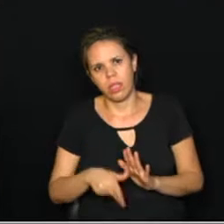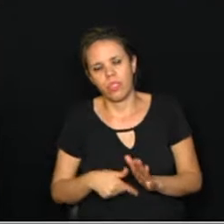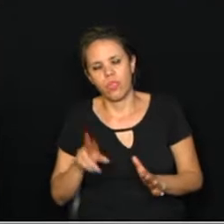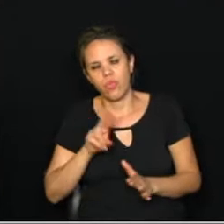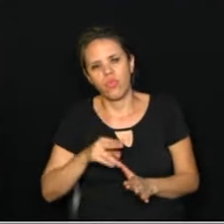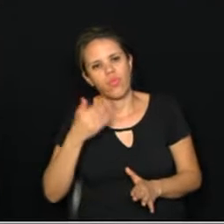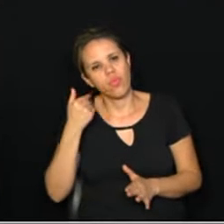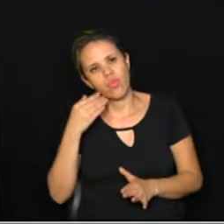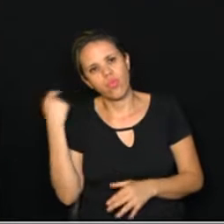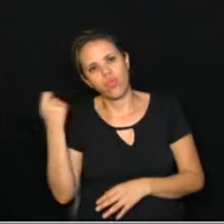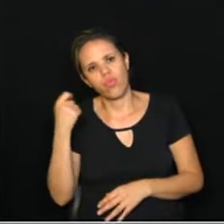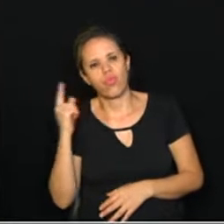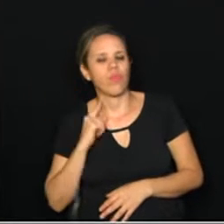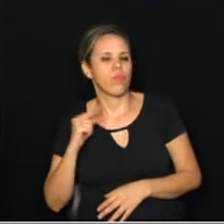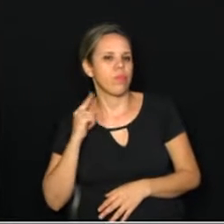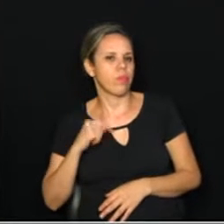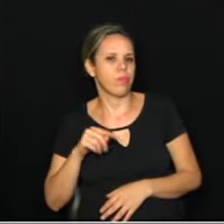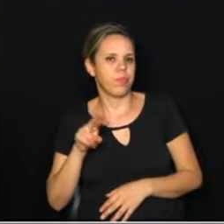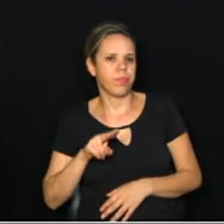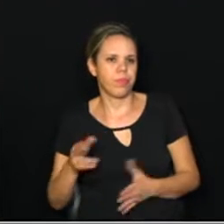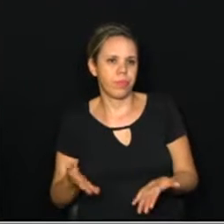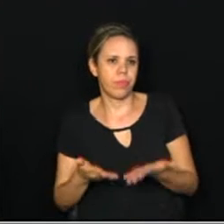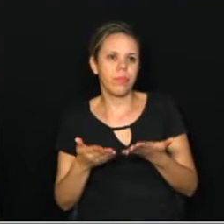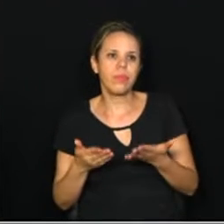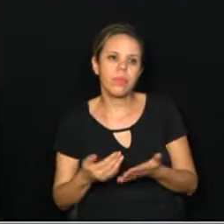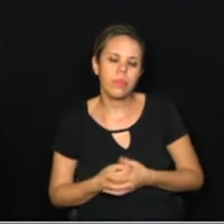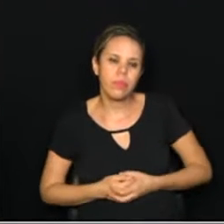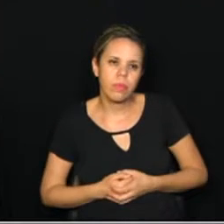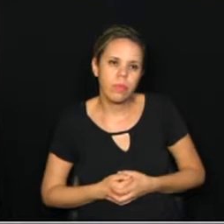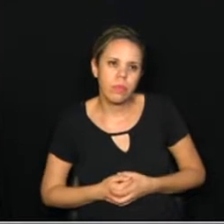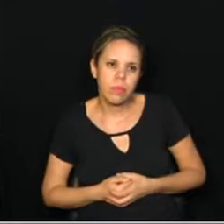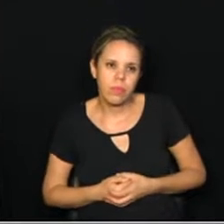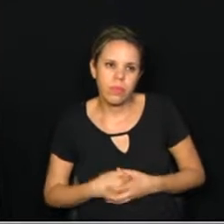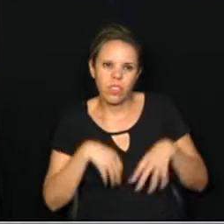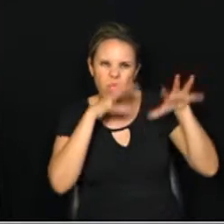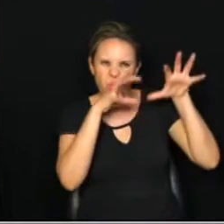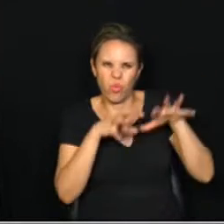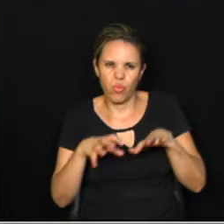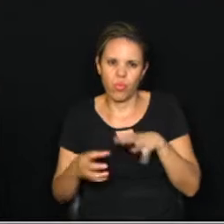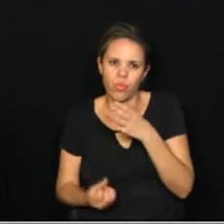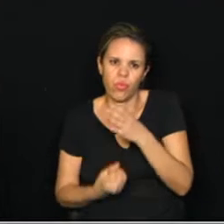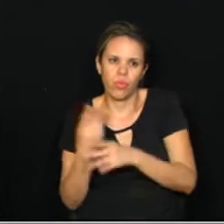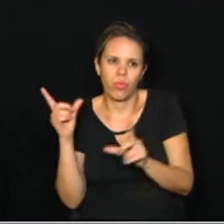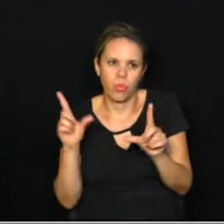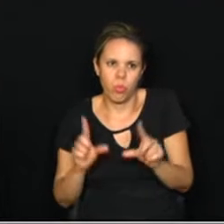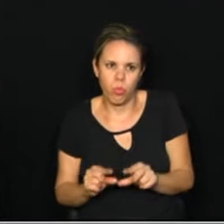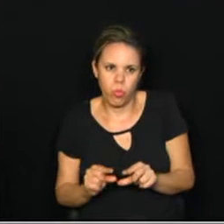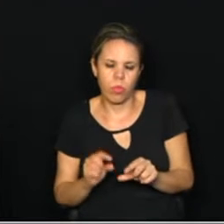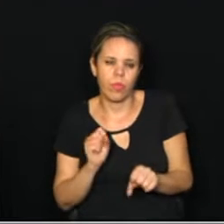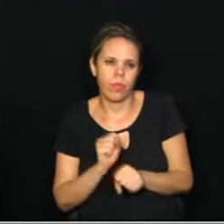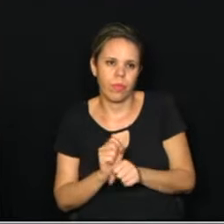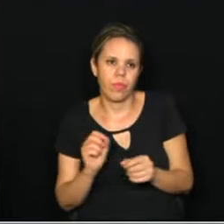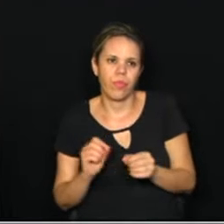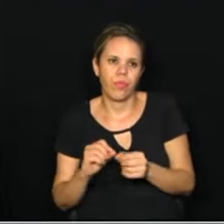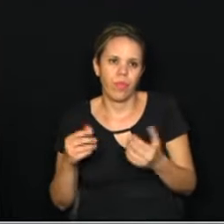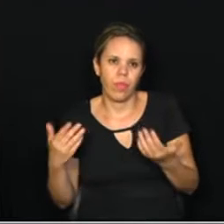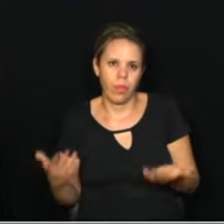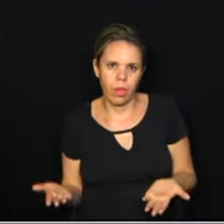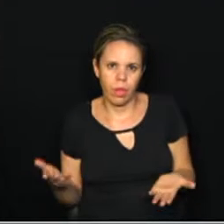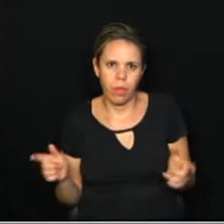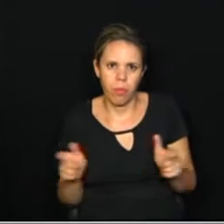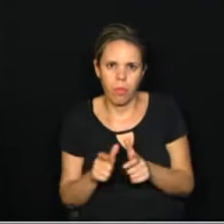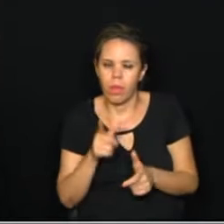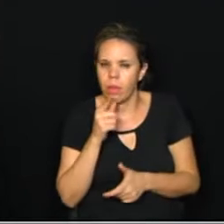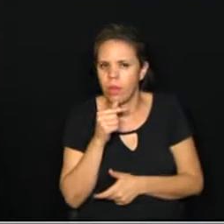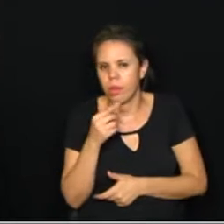de Minas, né? A bacia de contribuição do Cantareira. E as chuvas que têm ocorrido abaixo do esperado fazem com que menos